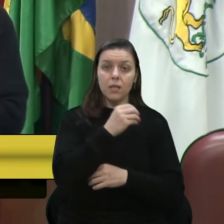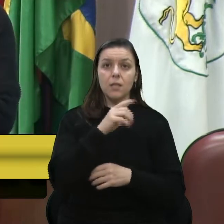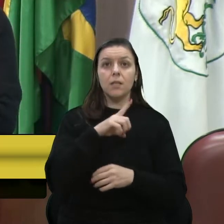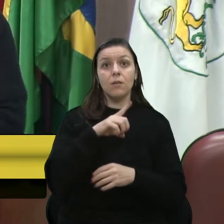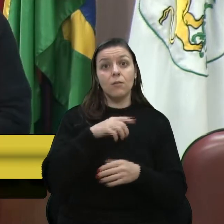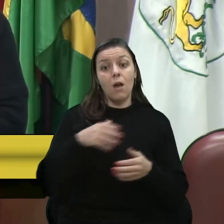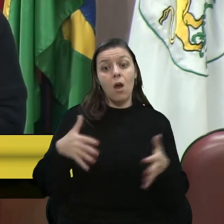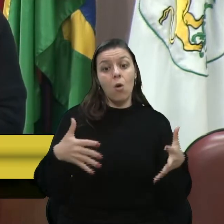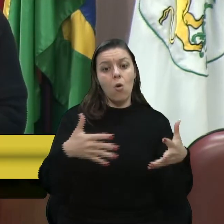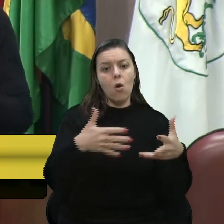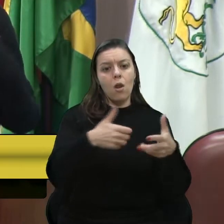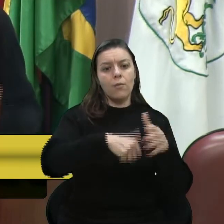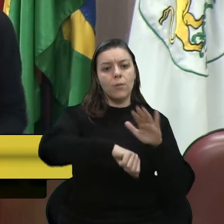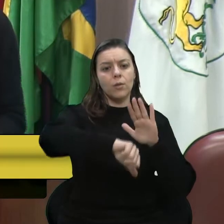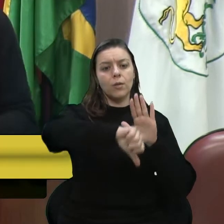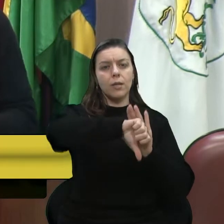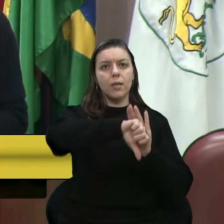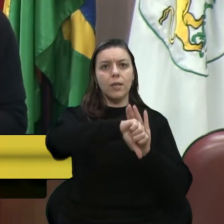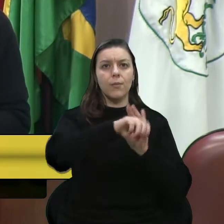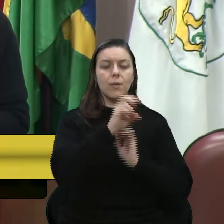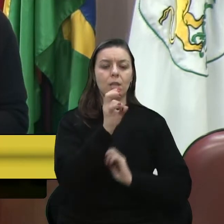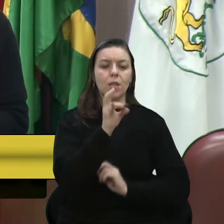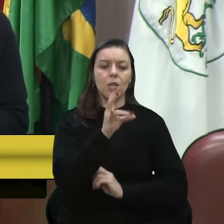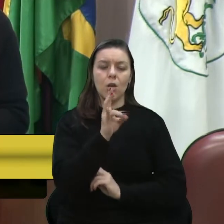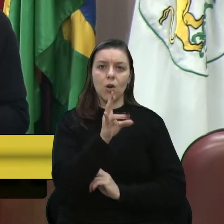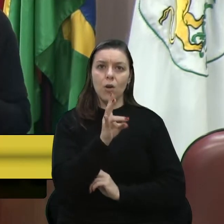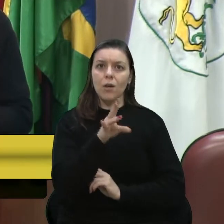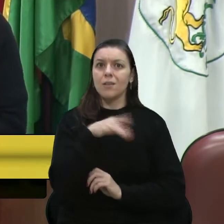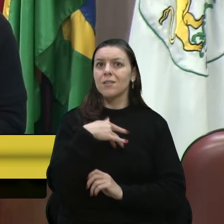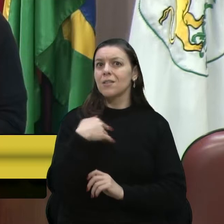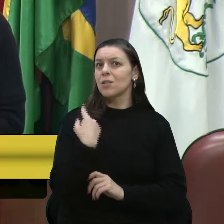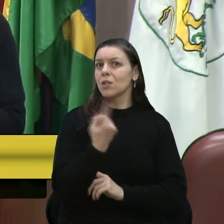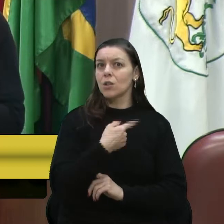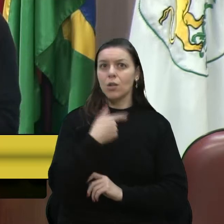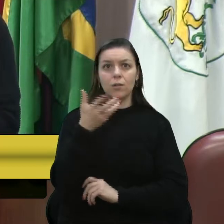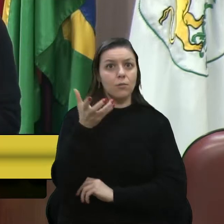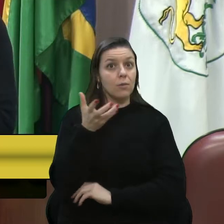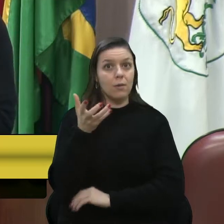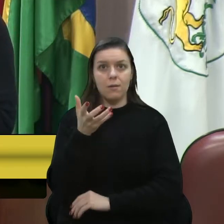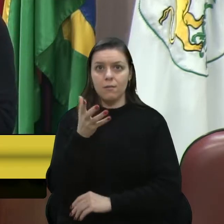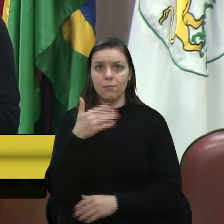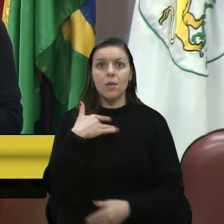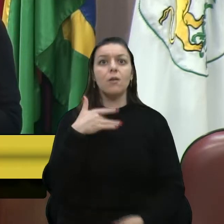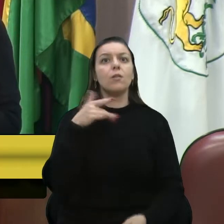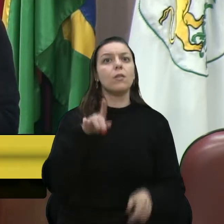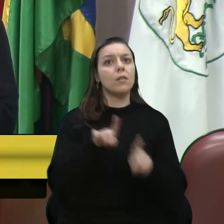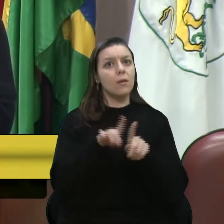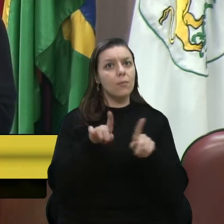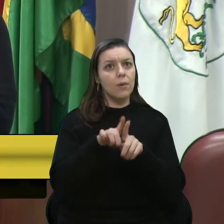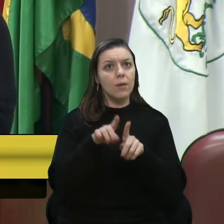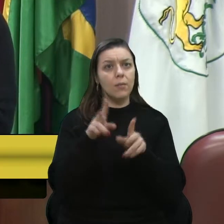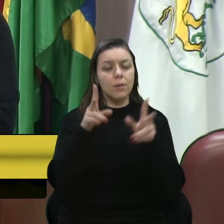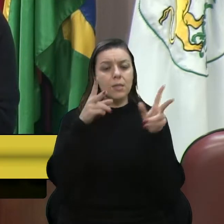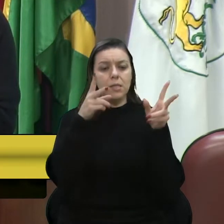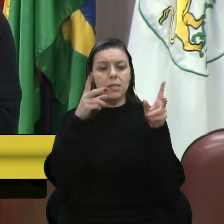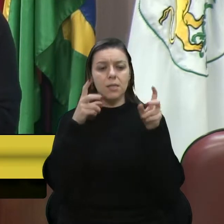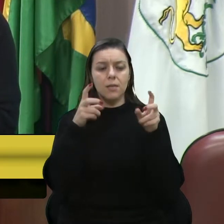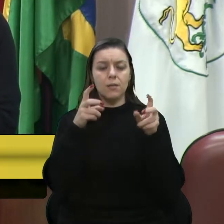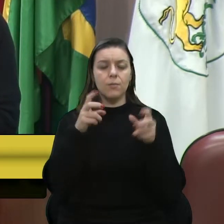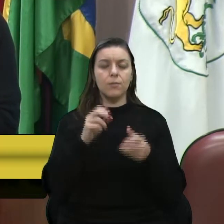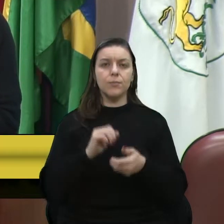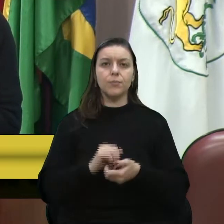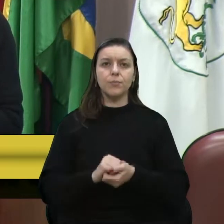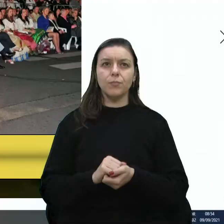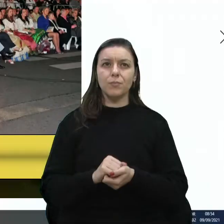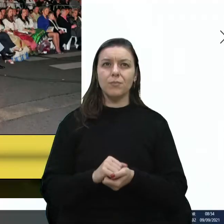crime, pelas drogas, e não é isso que nós queremos. Eu vejo, e quero de novo trazer uma parte